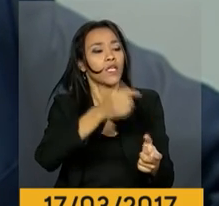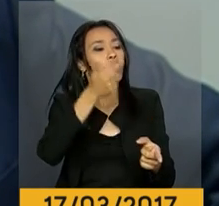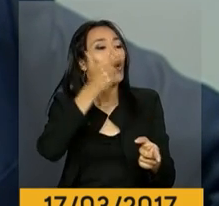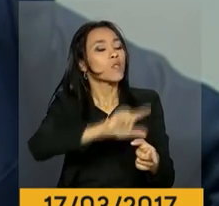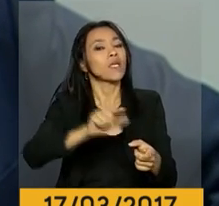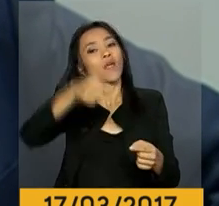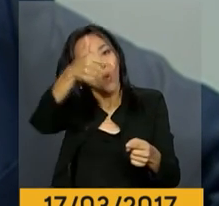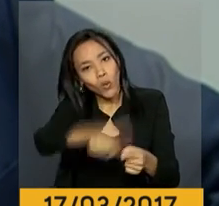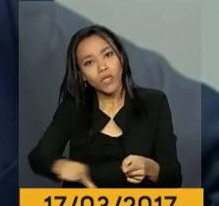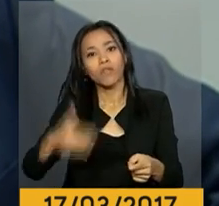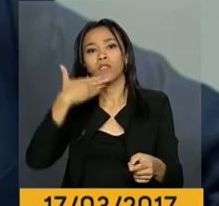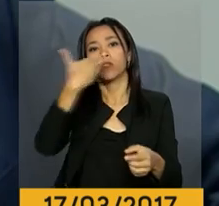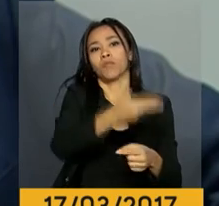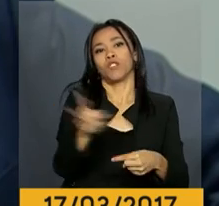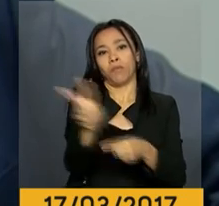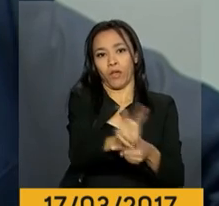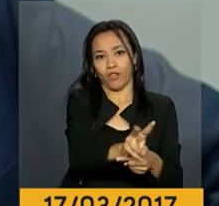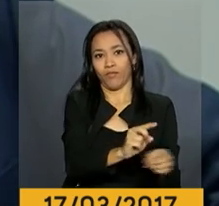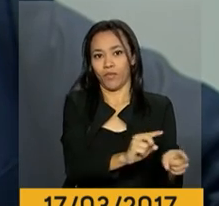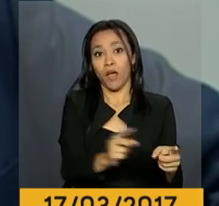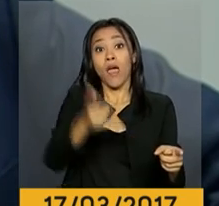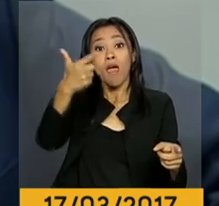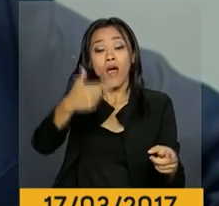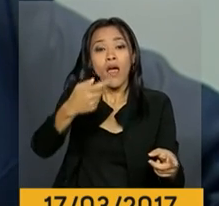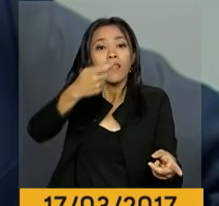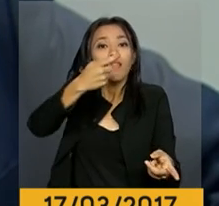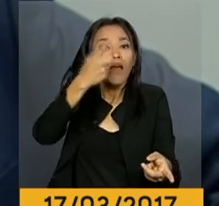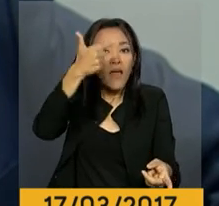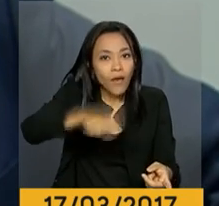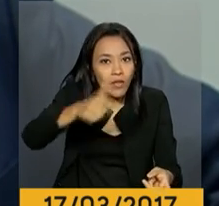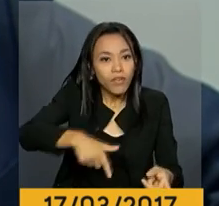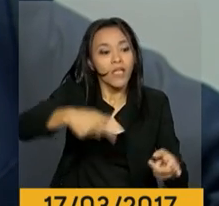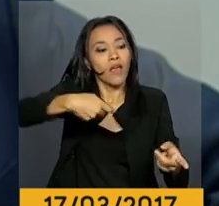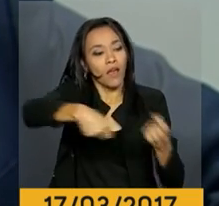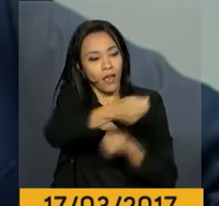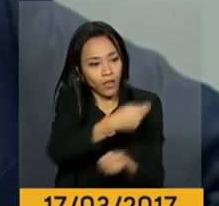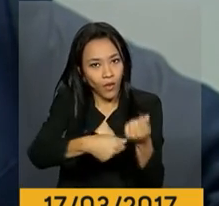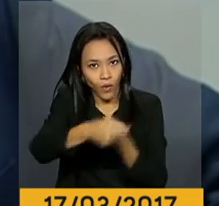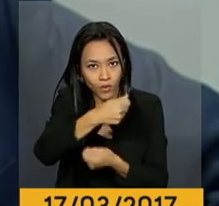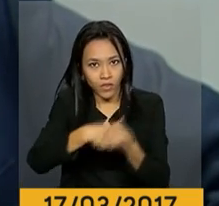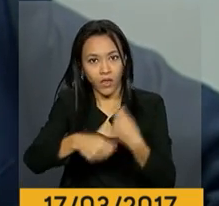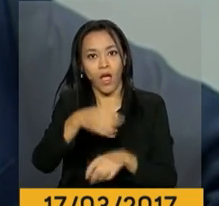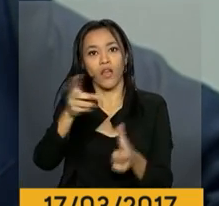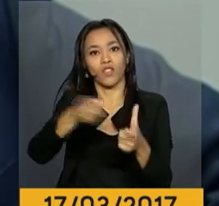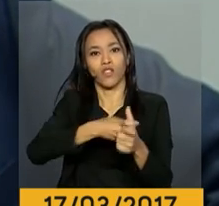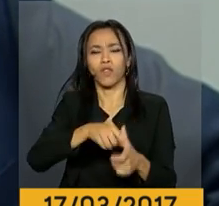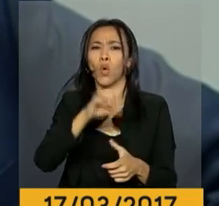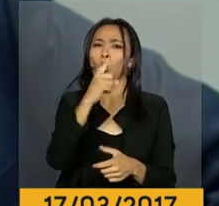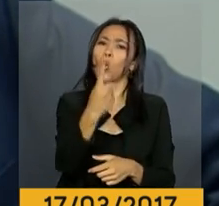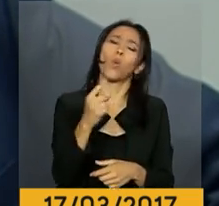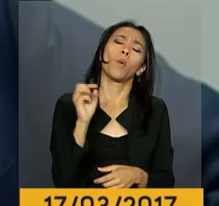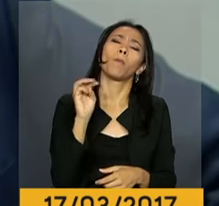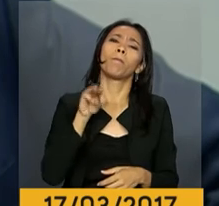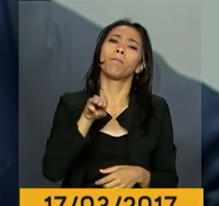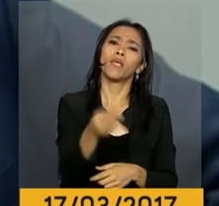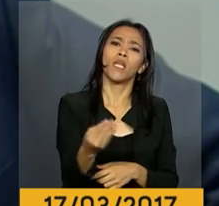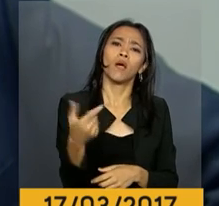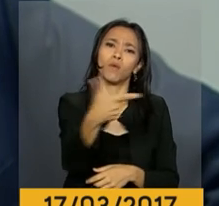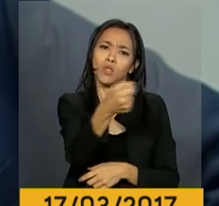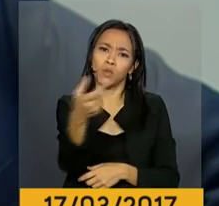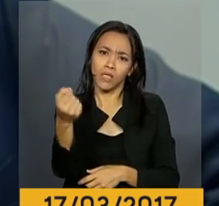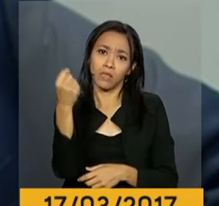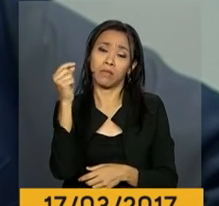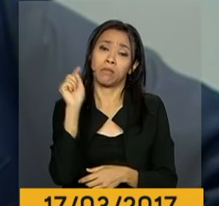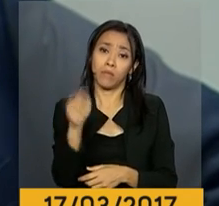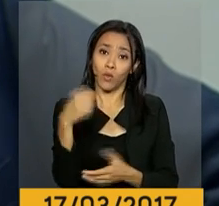consegue retomar o crédito. Portanto, renegocia a dívida. Foi uma festa fantástica. Pegou mais de 1.200.000